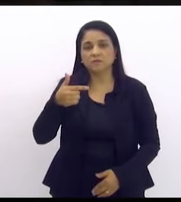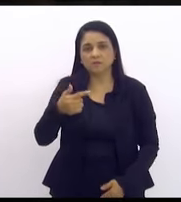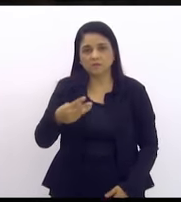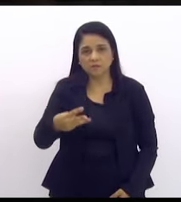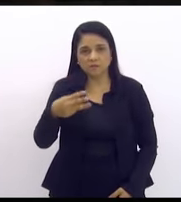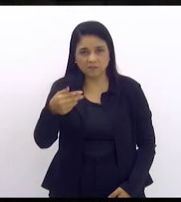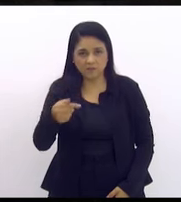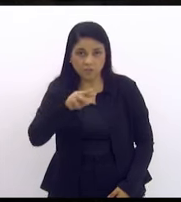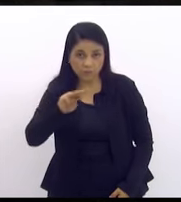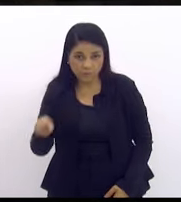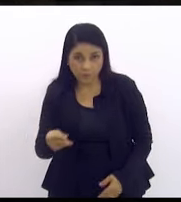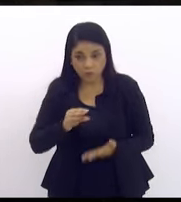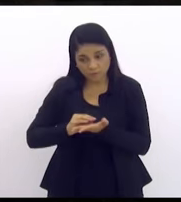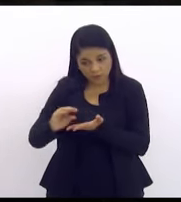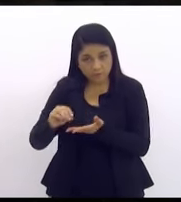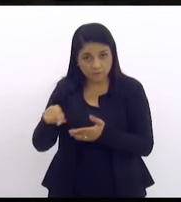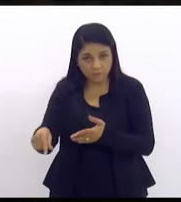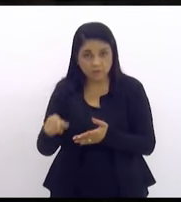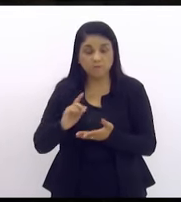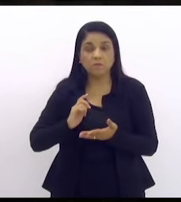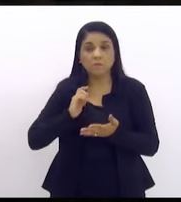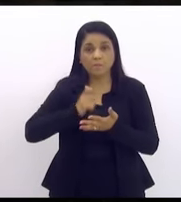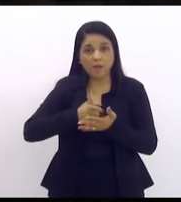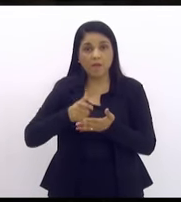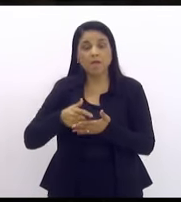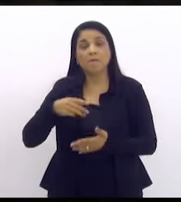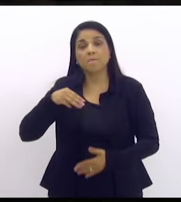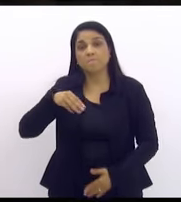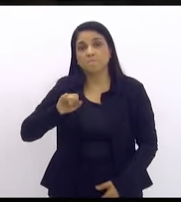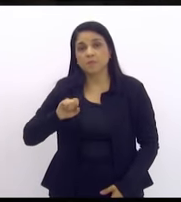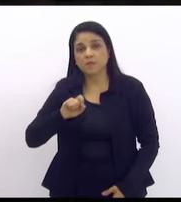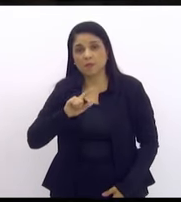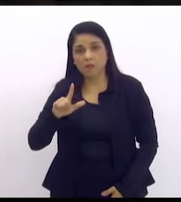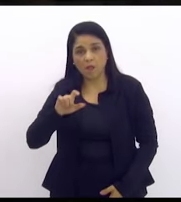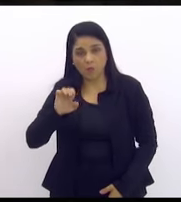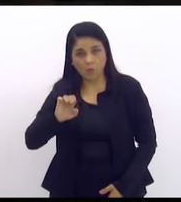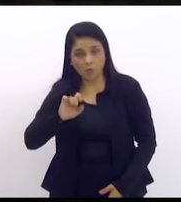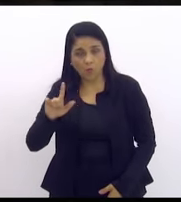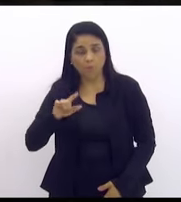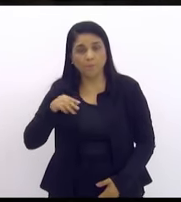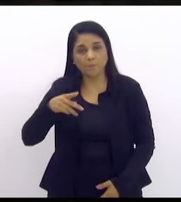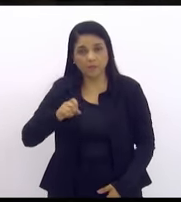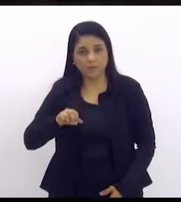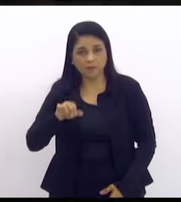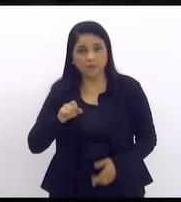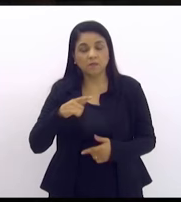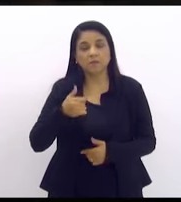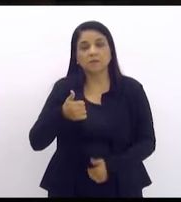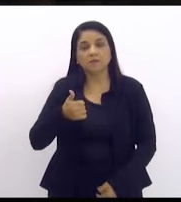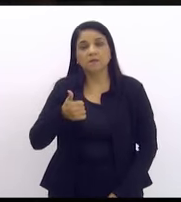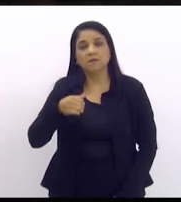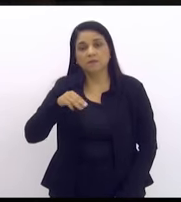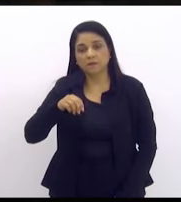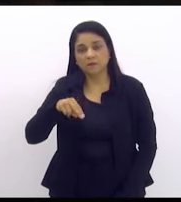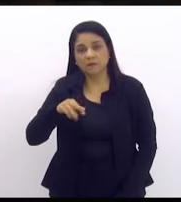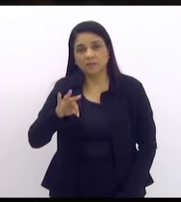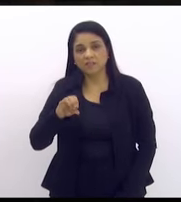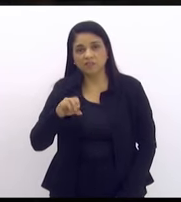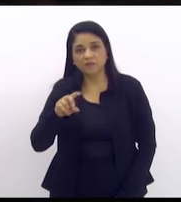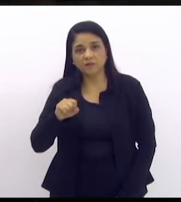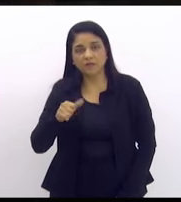Mesquita, 472 mil, Miguel Pereira, 150 mil, Natividade, 51 mil,